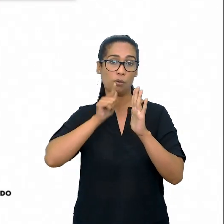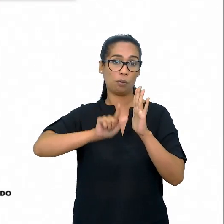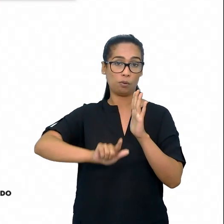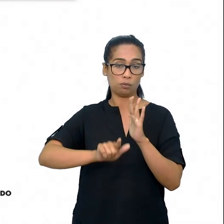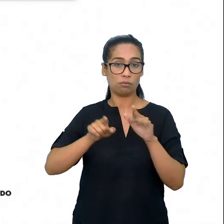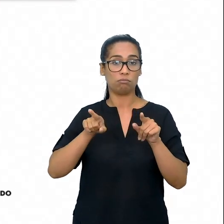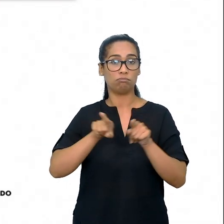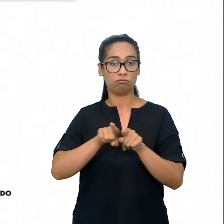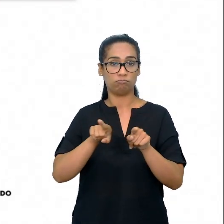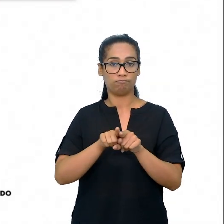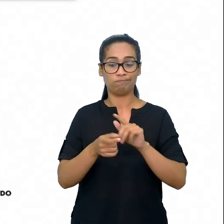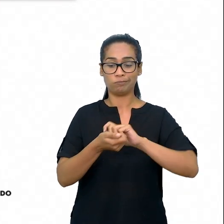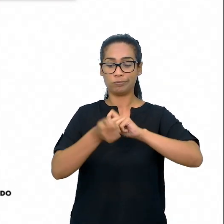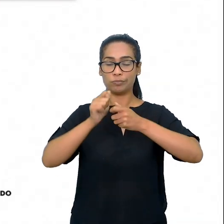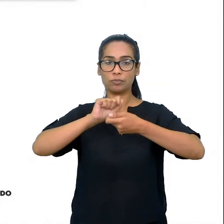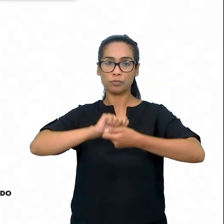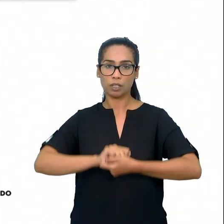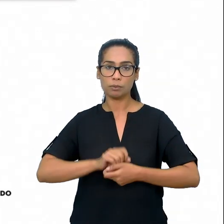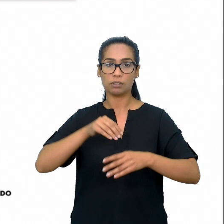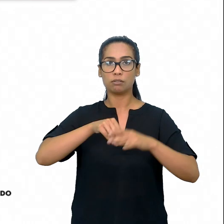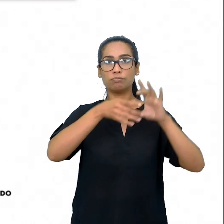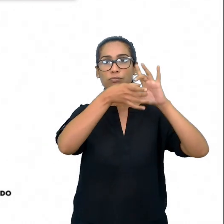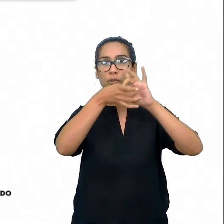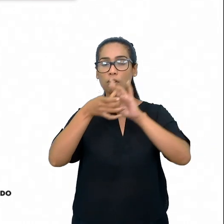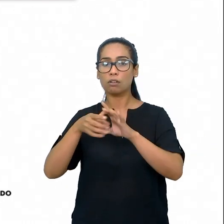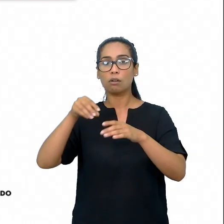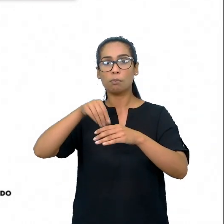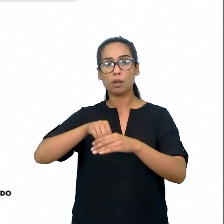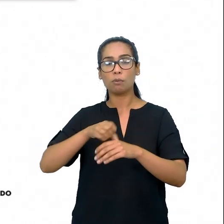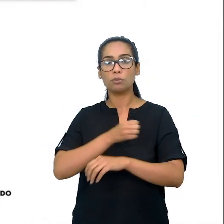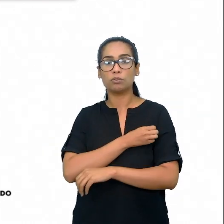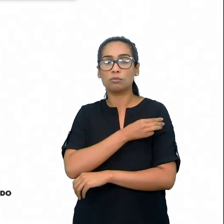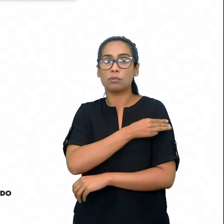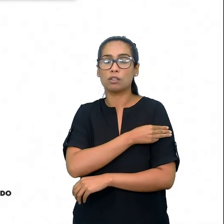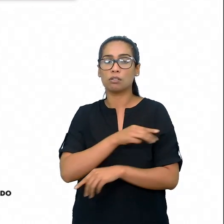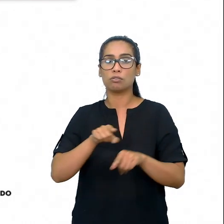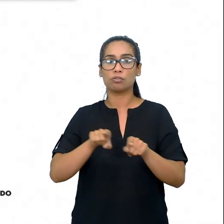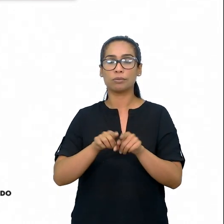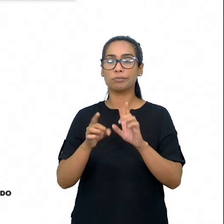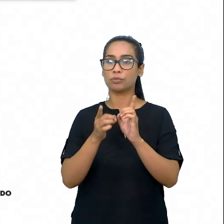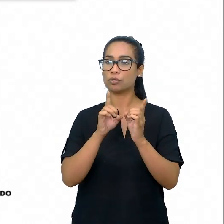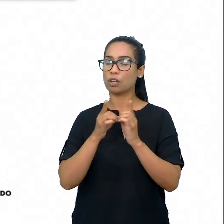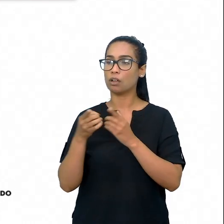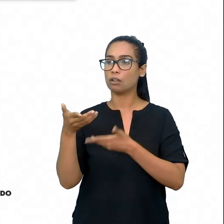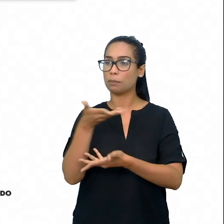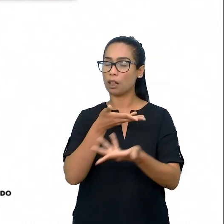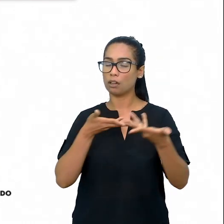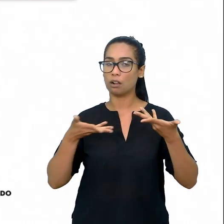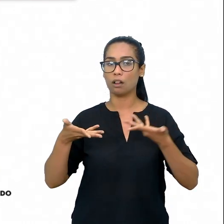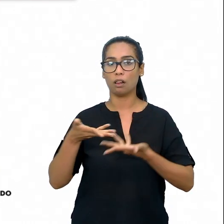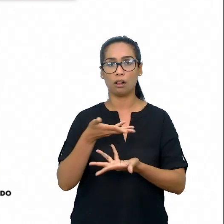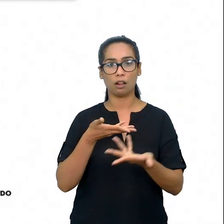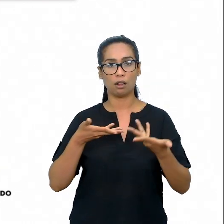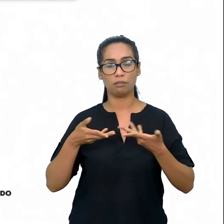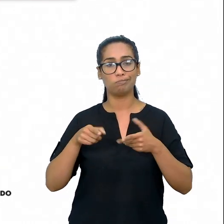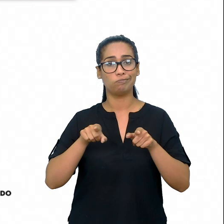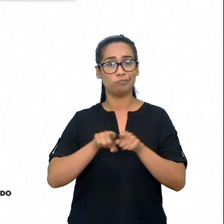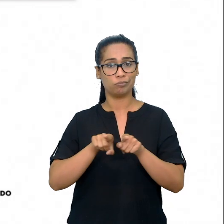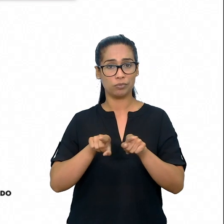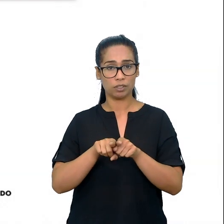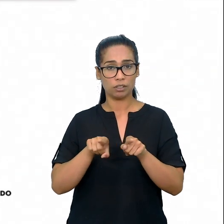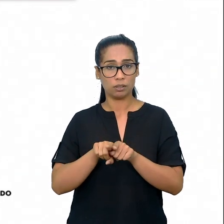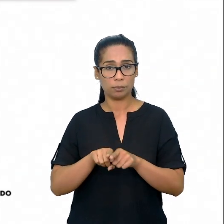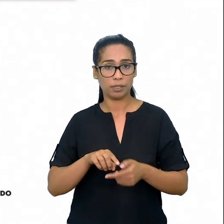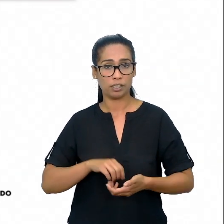interdisciplinaridade no contexto escolar do ensino médio como um diálogo, uma relação, como uma negociação entre um